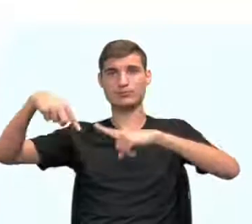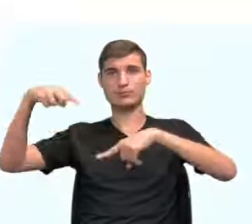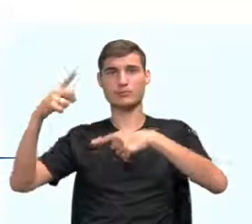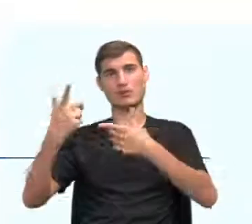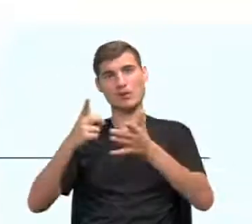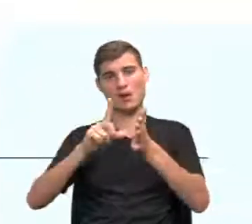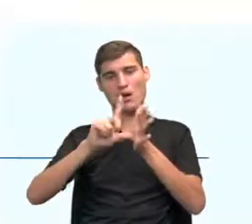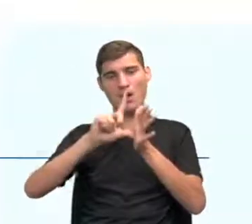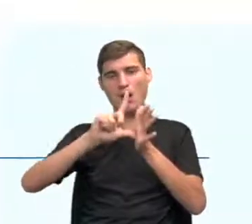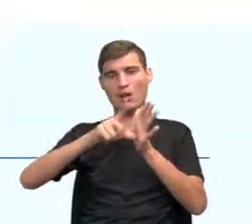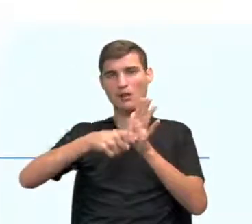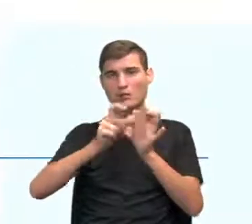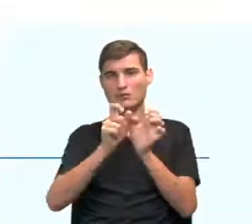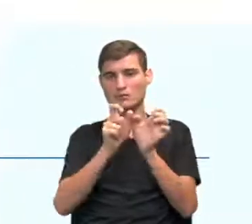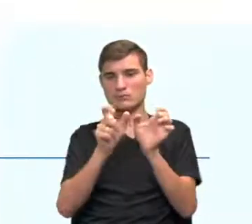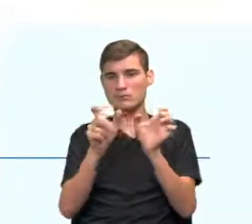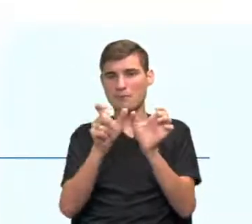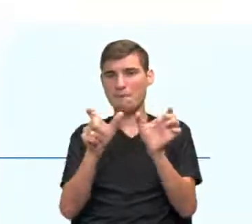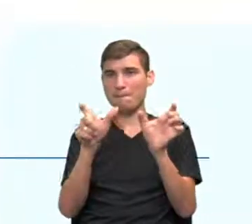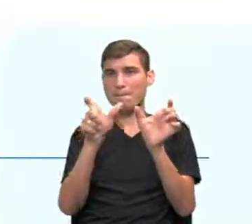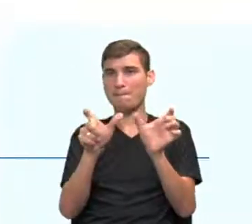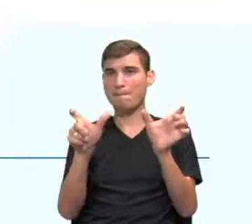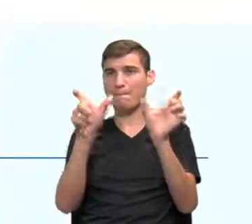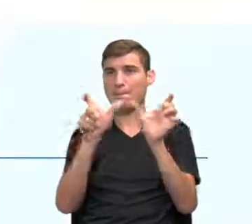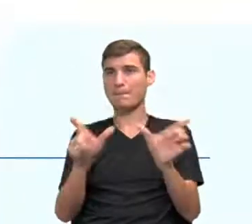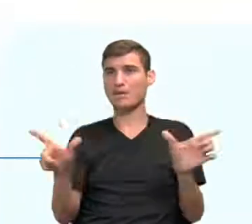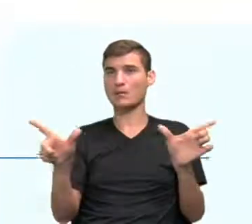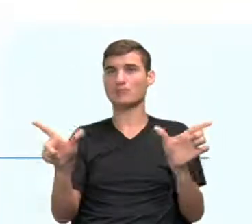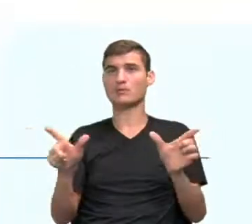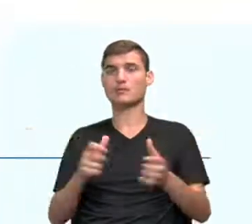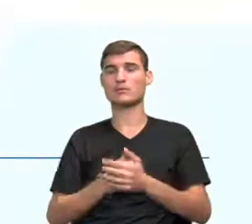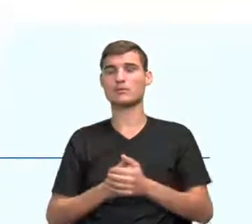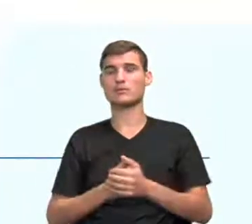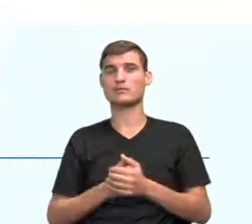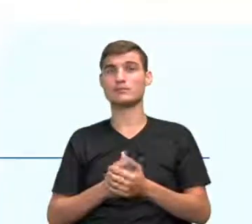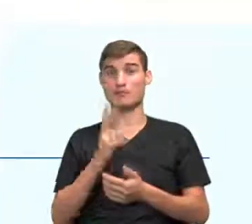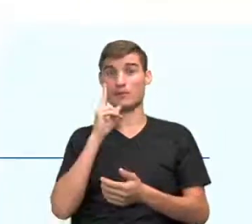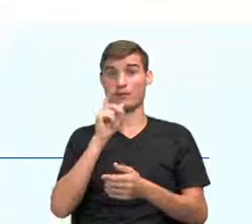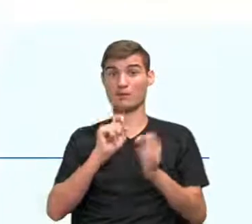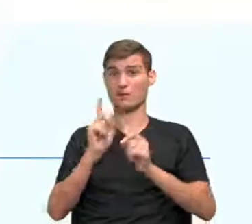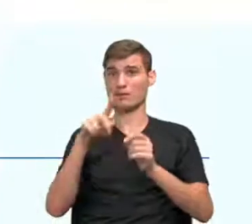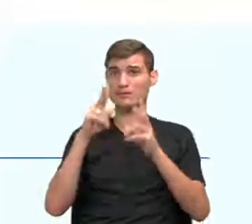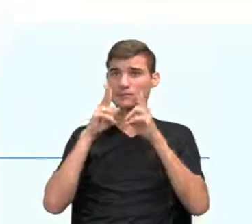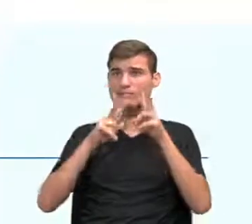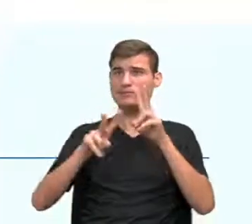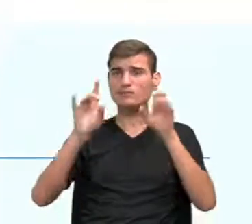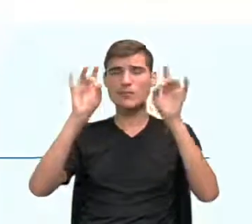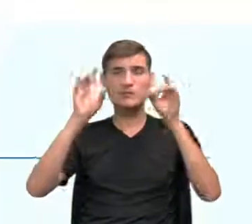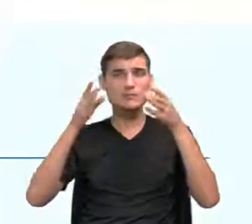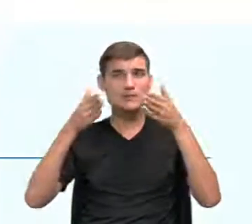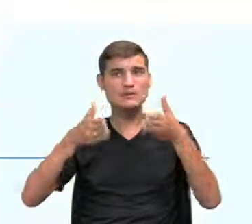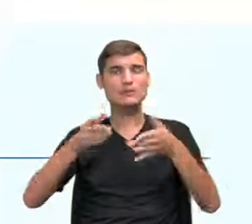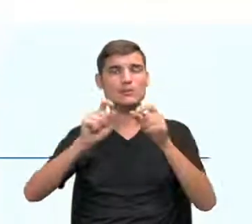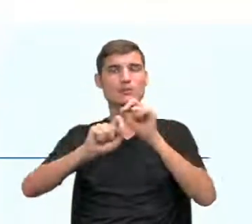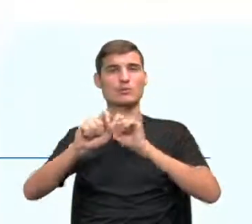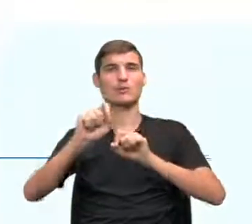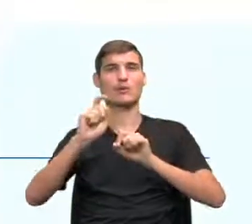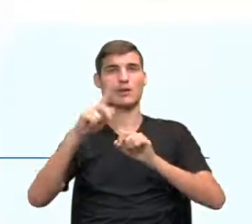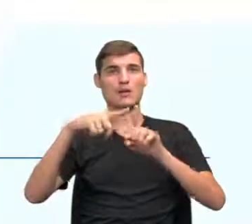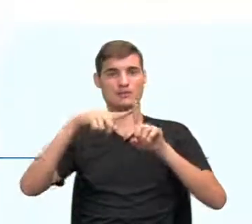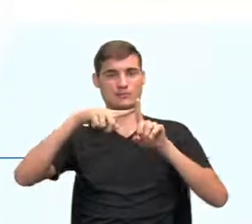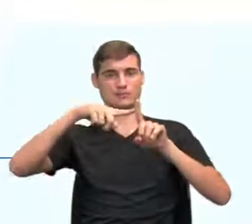essa posição vai ficando diferente. Nesse caso, o que você observa em específico? O pulso ele só